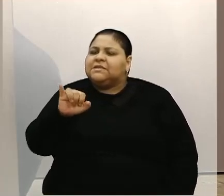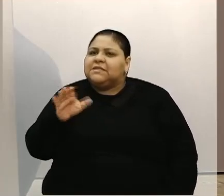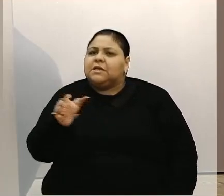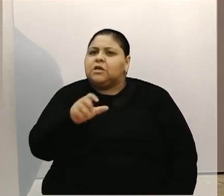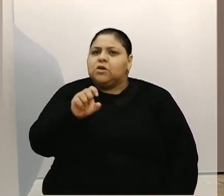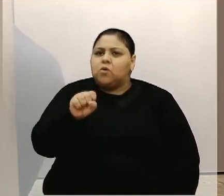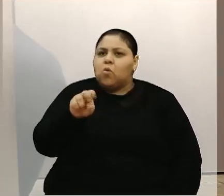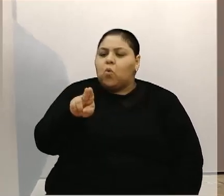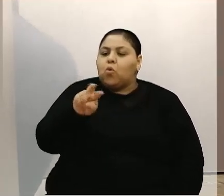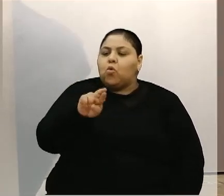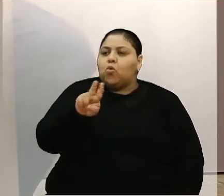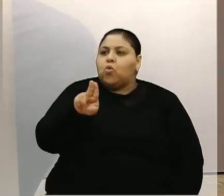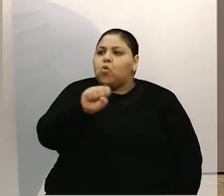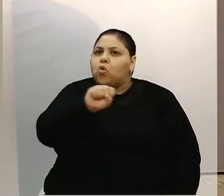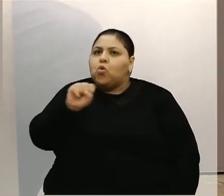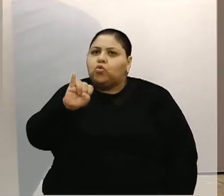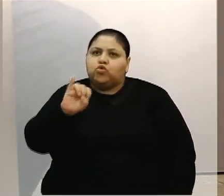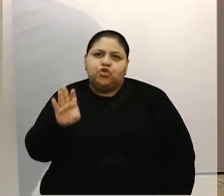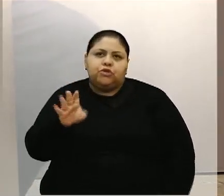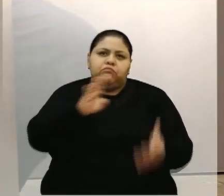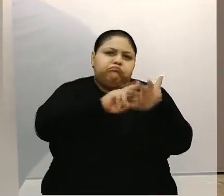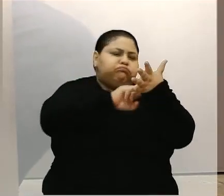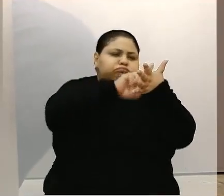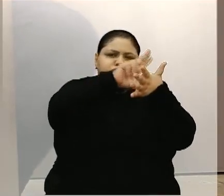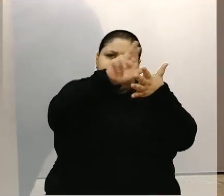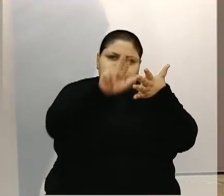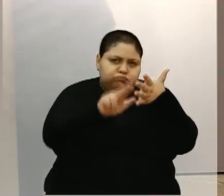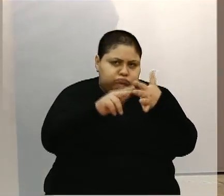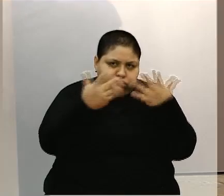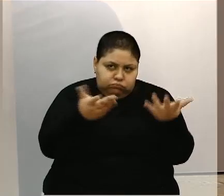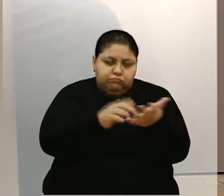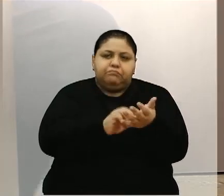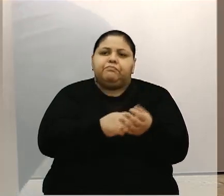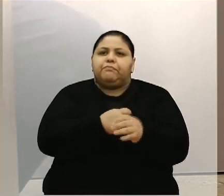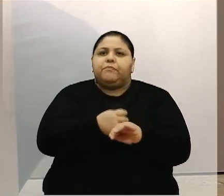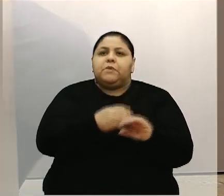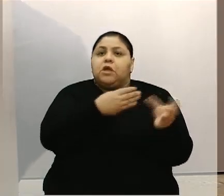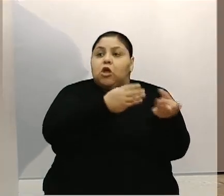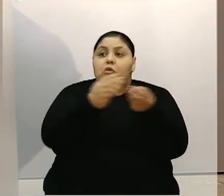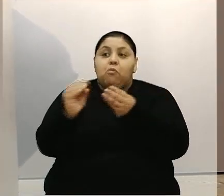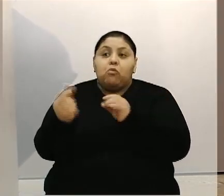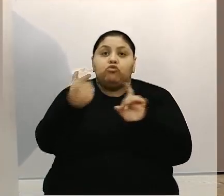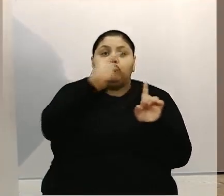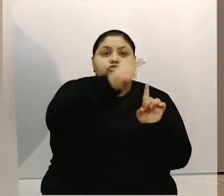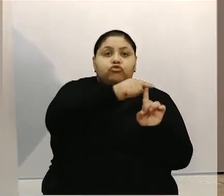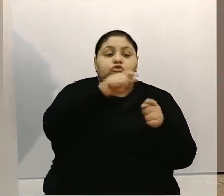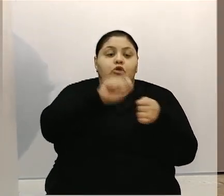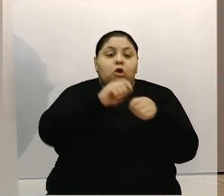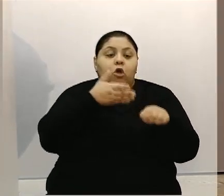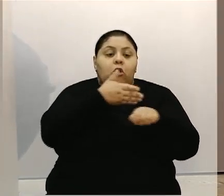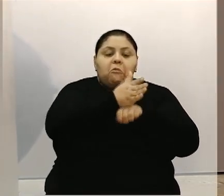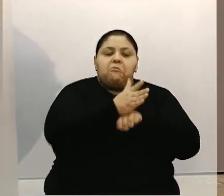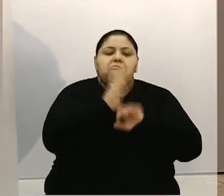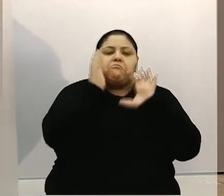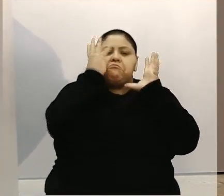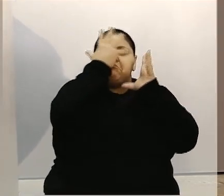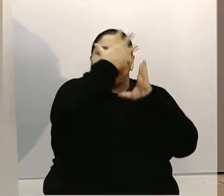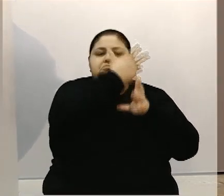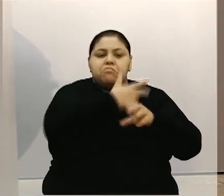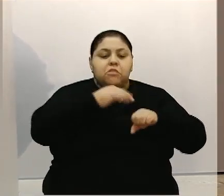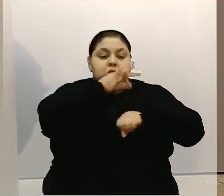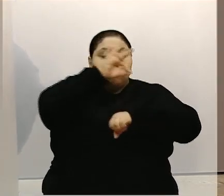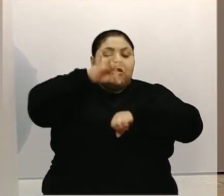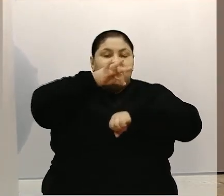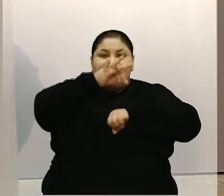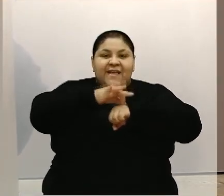Guaraípo, Manduri, Bugia, Mirim. E centenas de outras espécies que fazem parte do fascinante mundo das abelhas sem